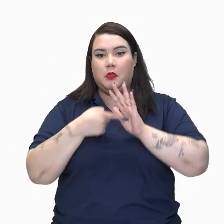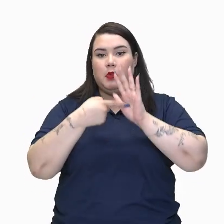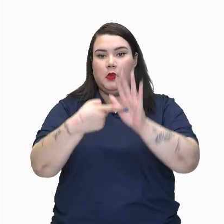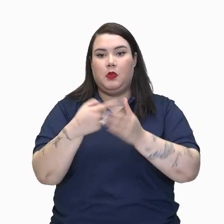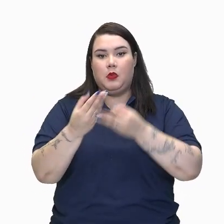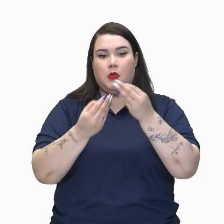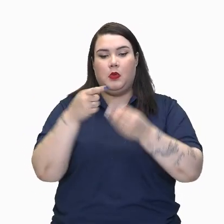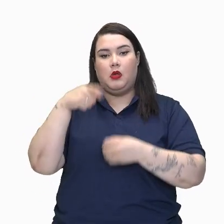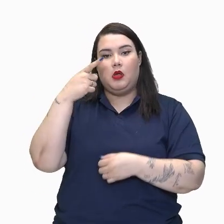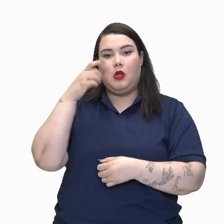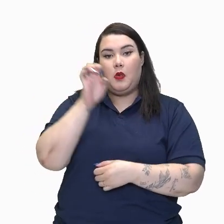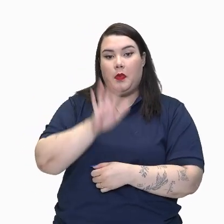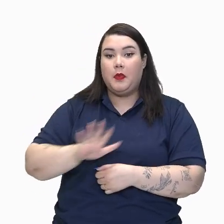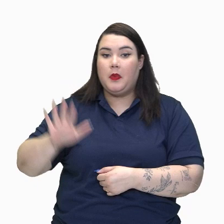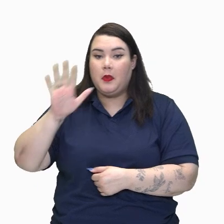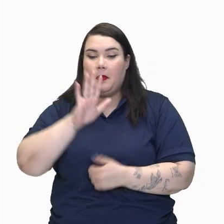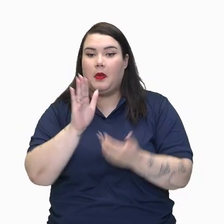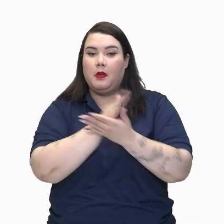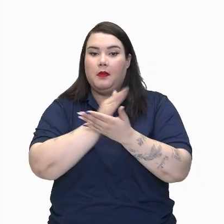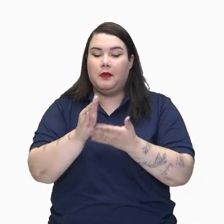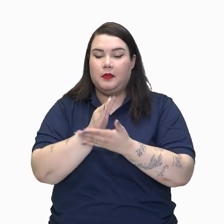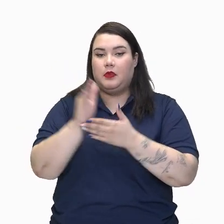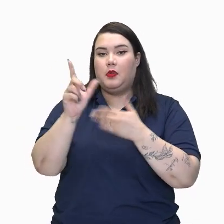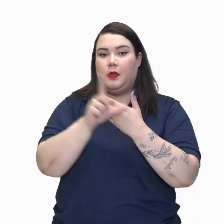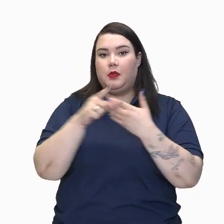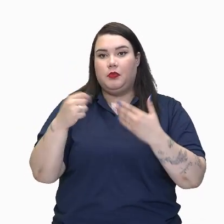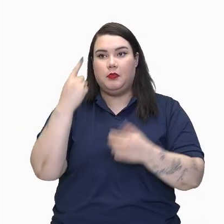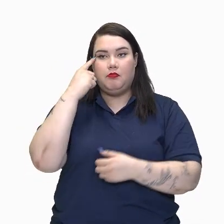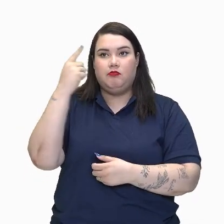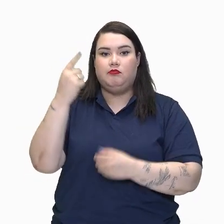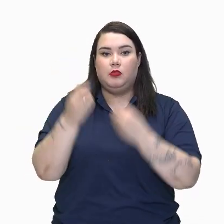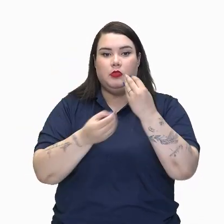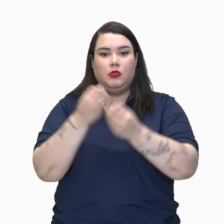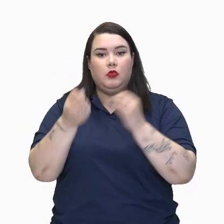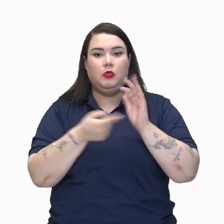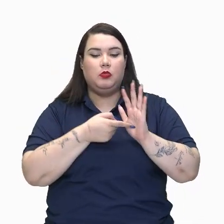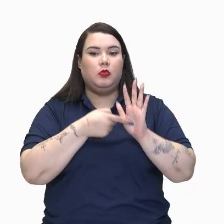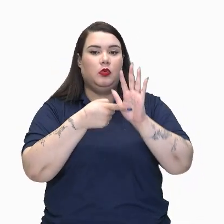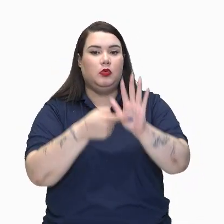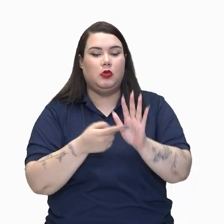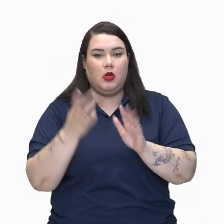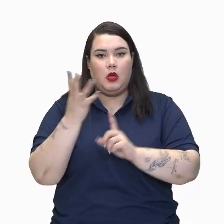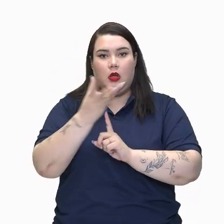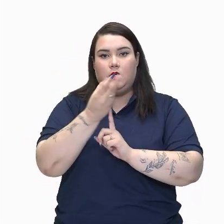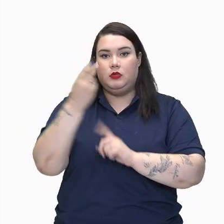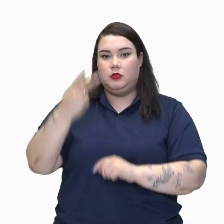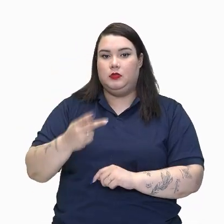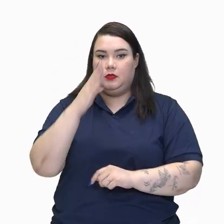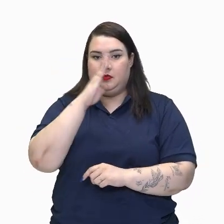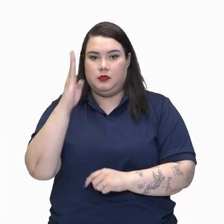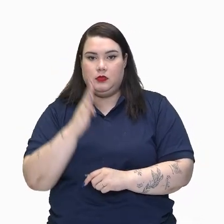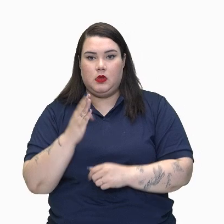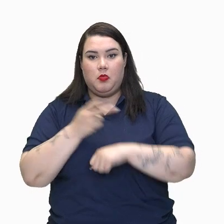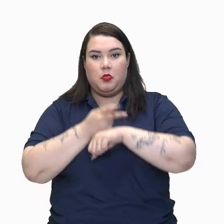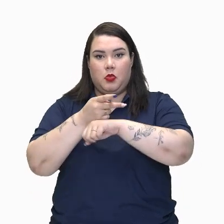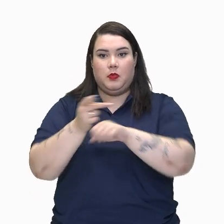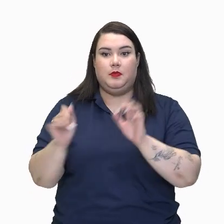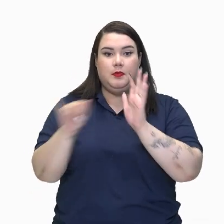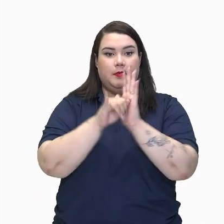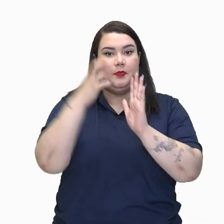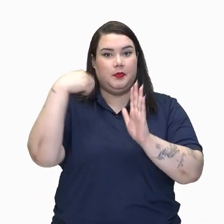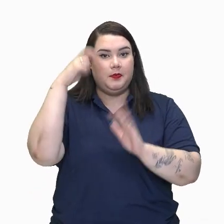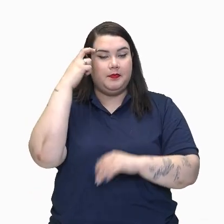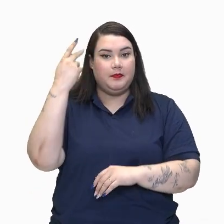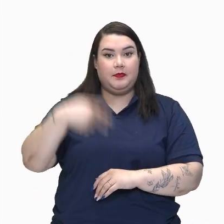alguns dos nossos autores puderam entrar em contato e pensaram: nós precisamos trazer isso para a arte brasileira. Então eles buscavam uma identidade cultural